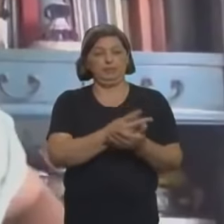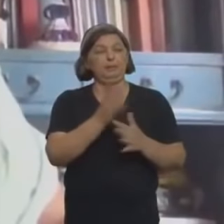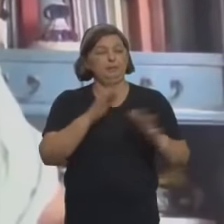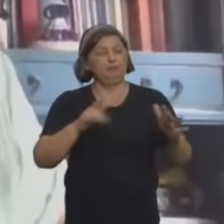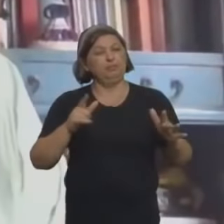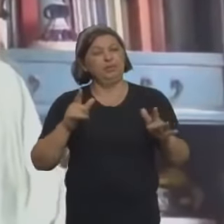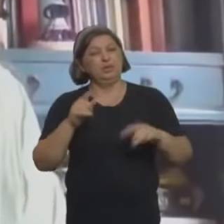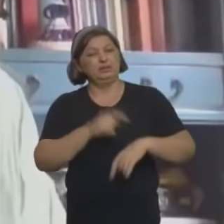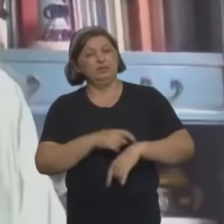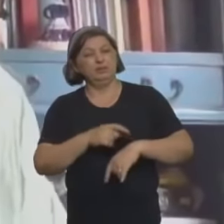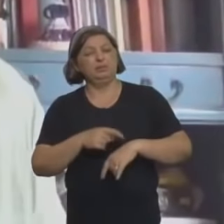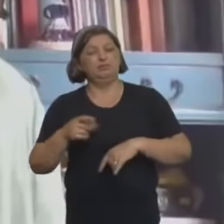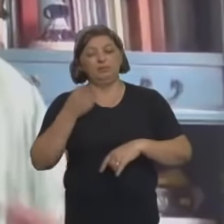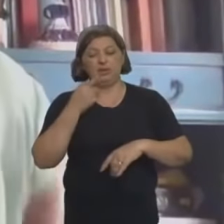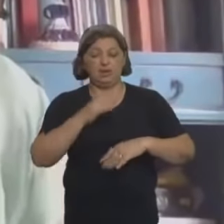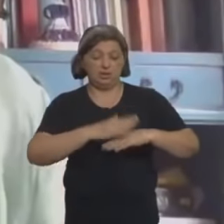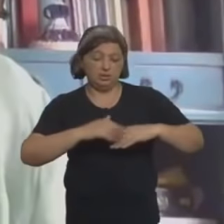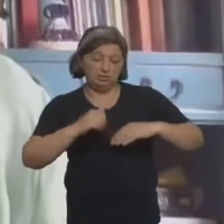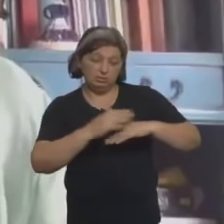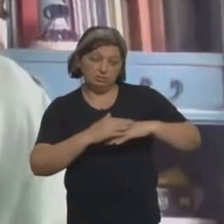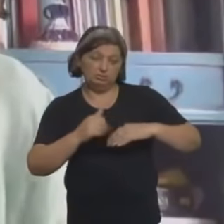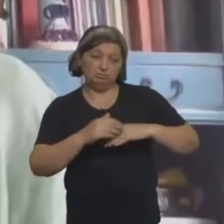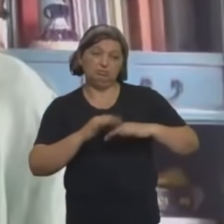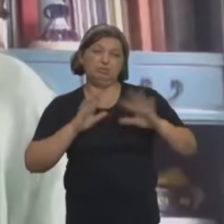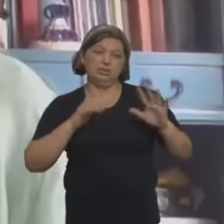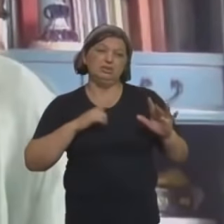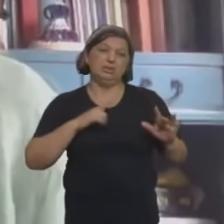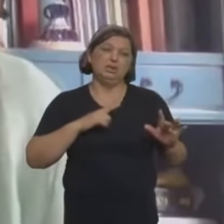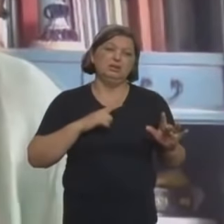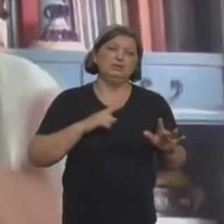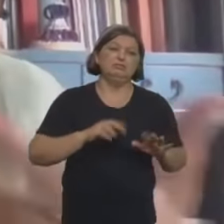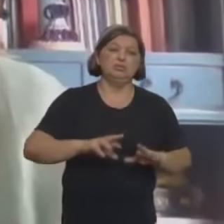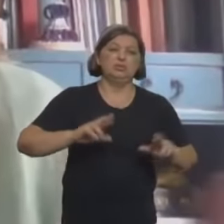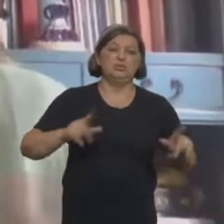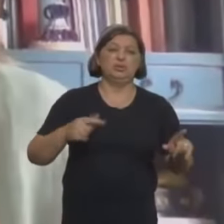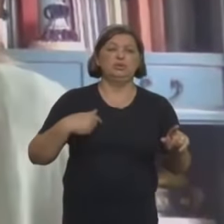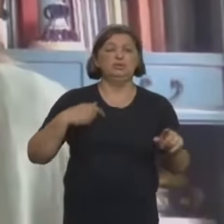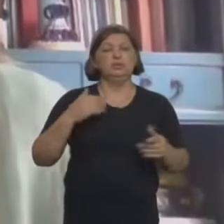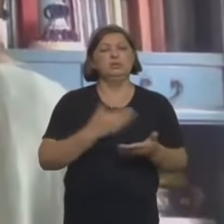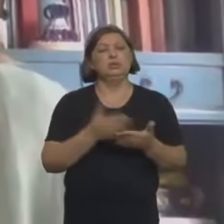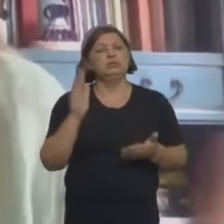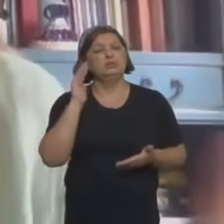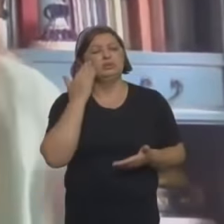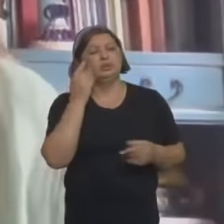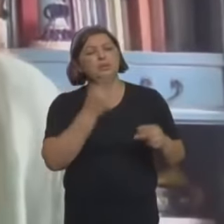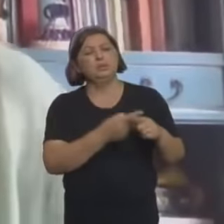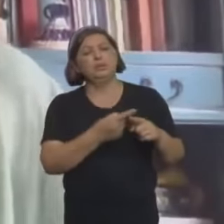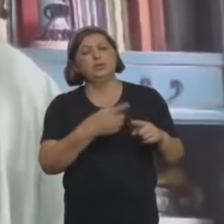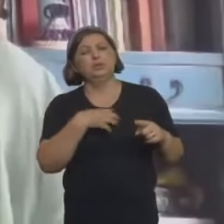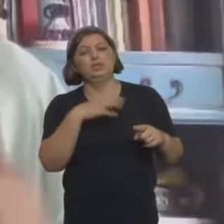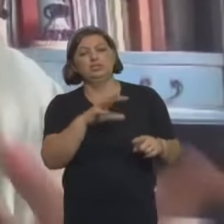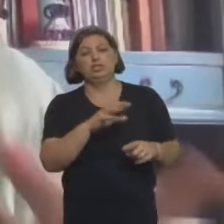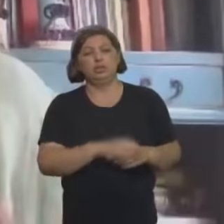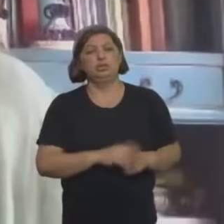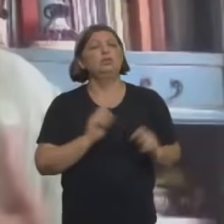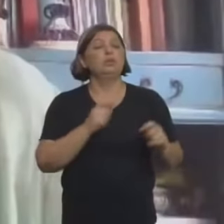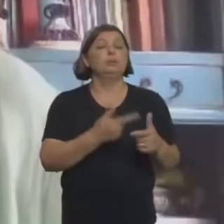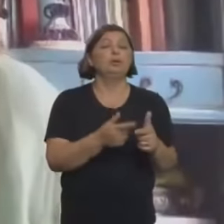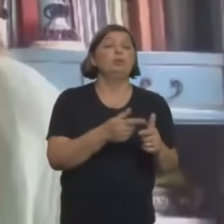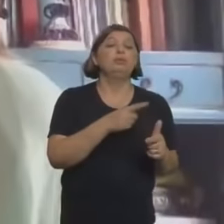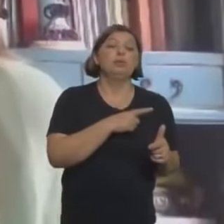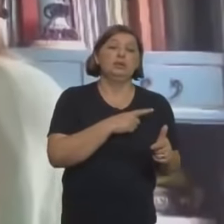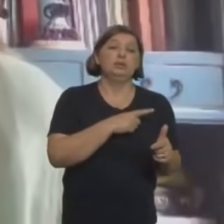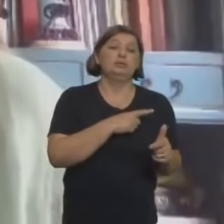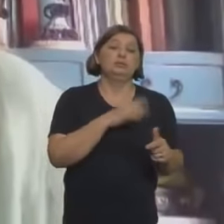dócil, a professora diz ele é dócil, mas ele tem, né? Aí a gente começa a querer entender, mas por que ele é assim, qual é o problema e tal, e